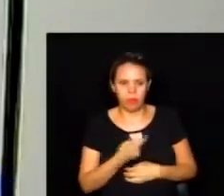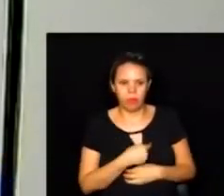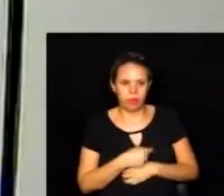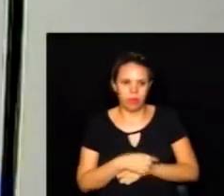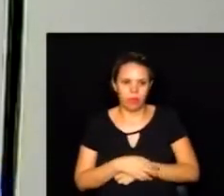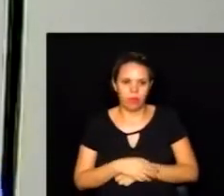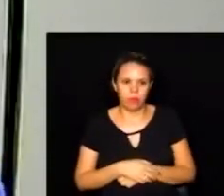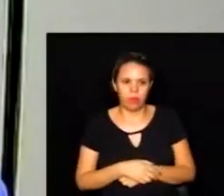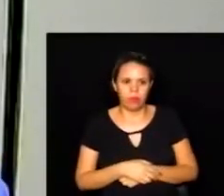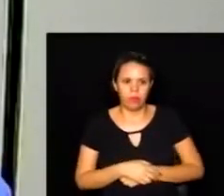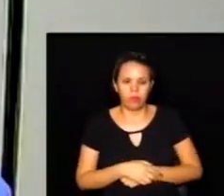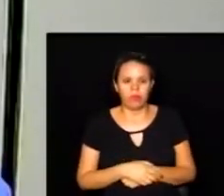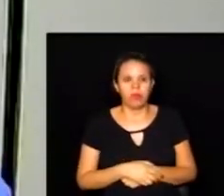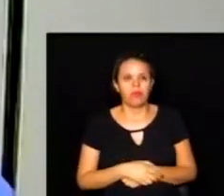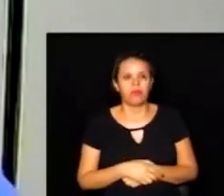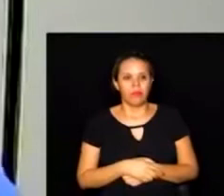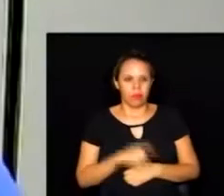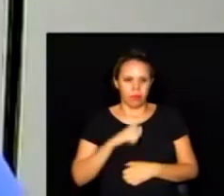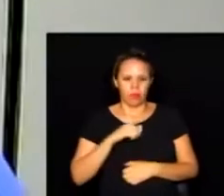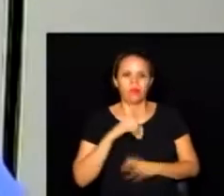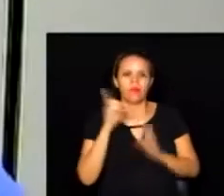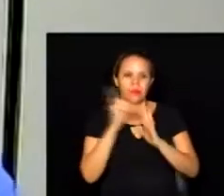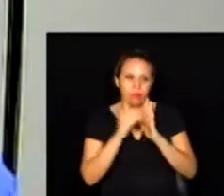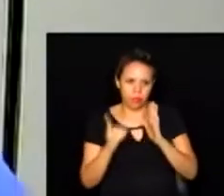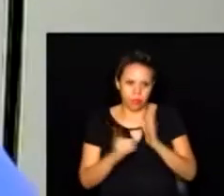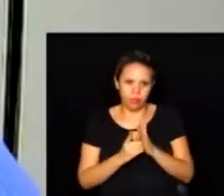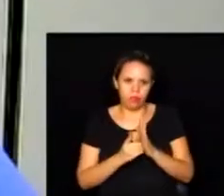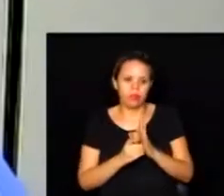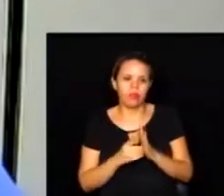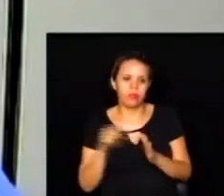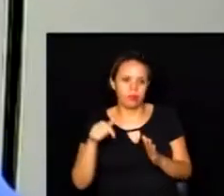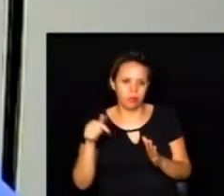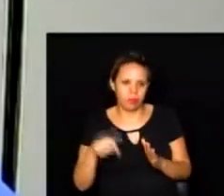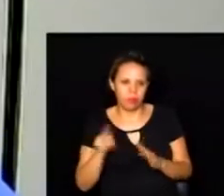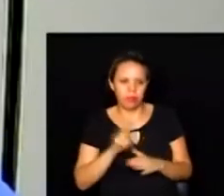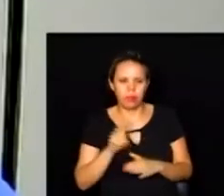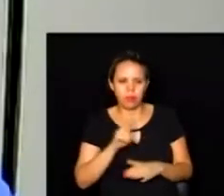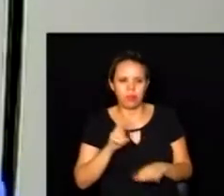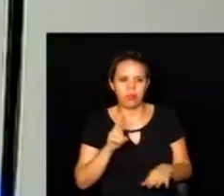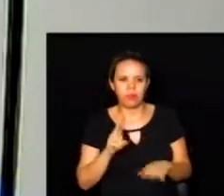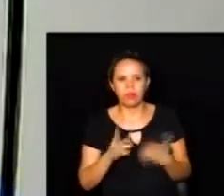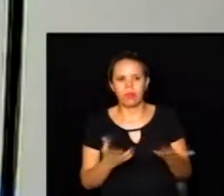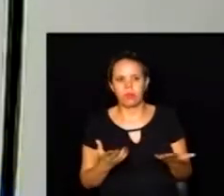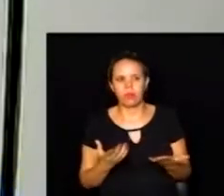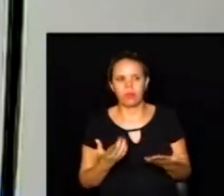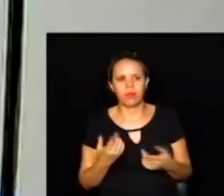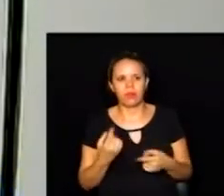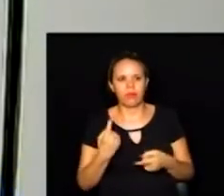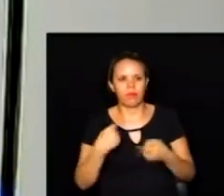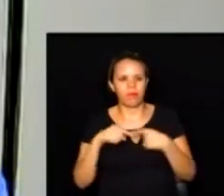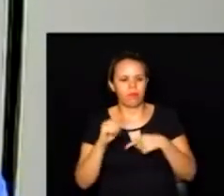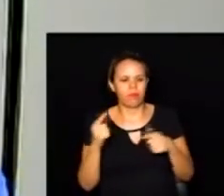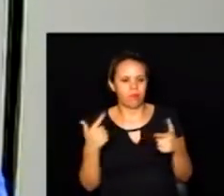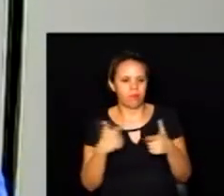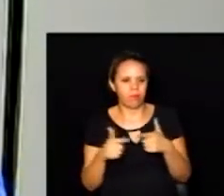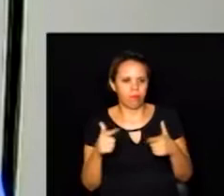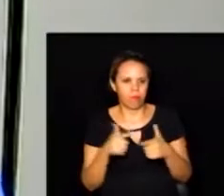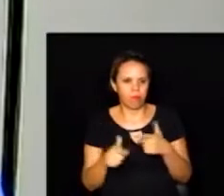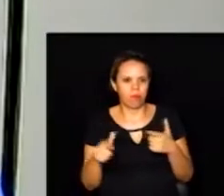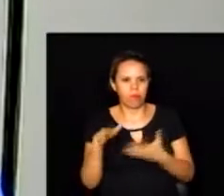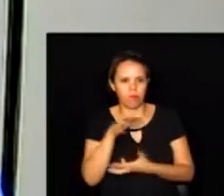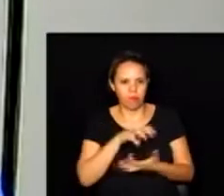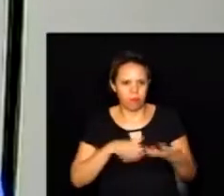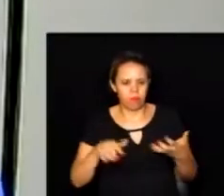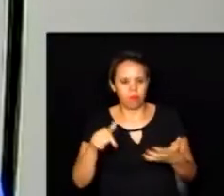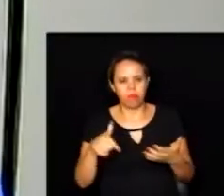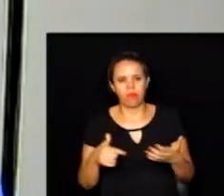gente teve o decreto de calamidade e a gente usou alguns instrumentos administrativos e que